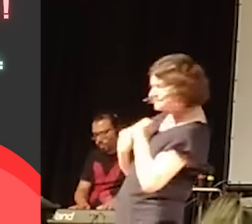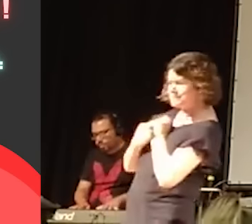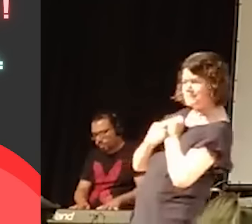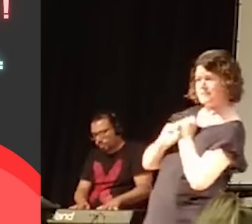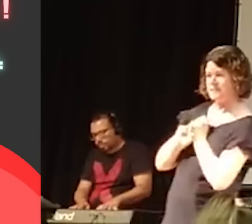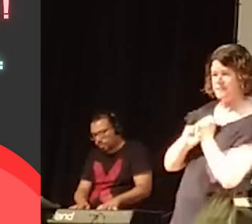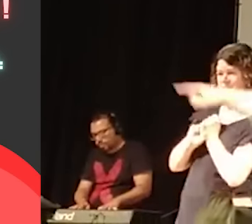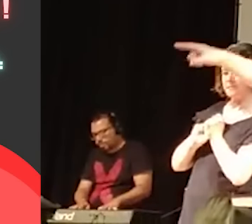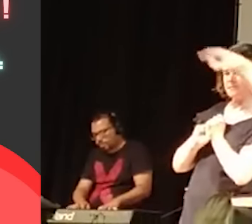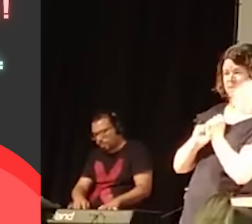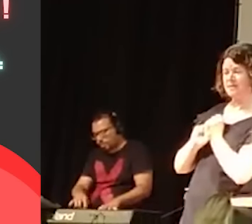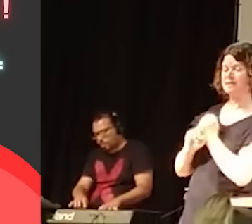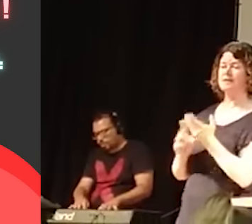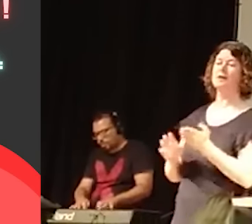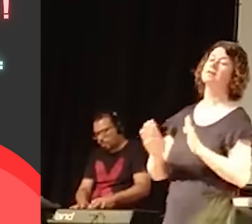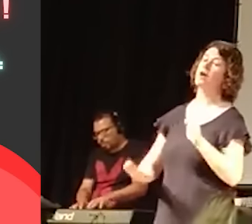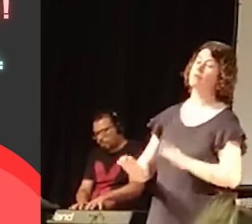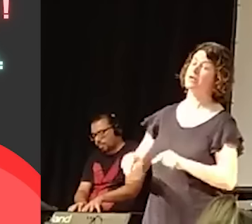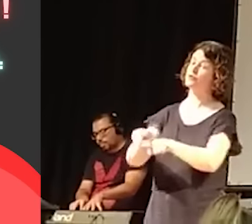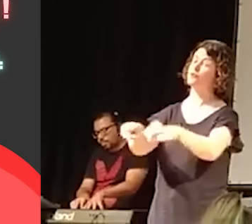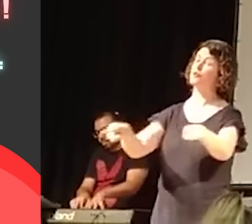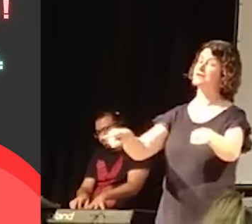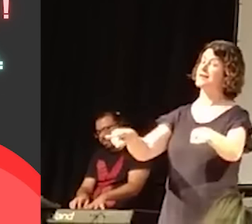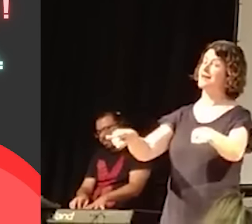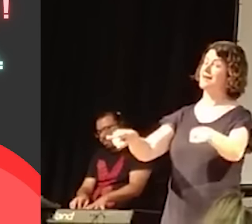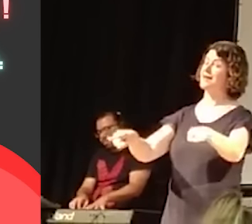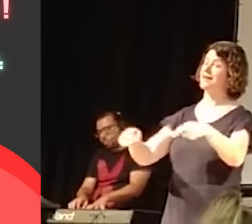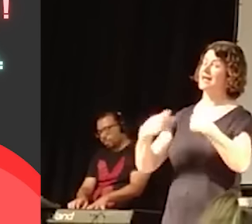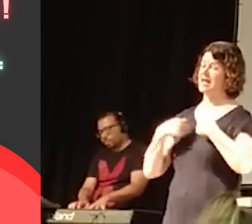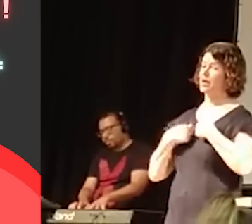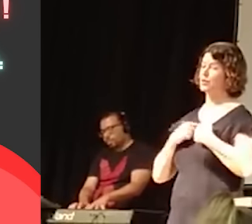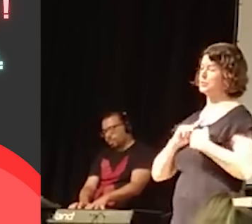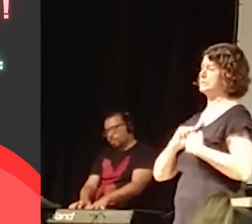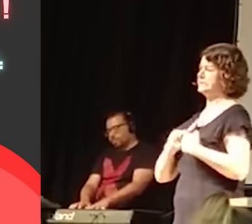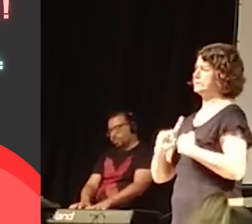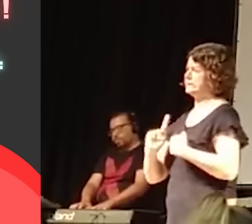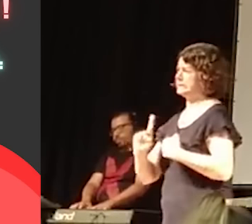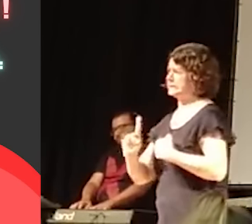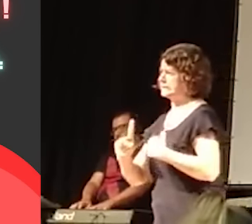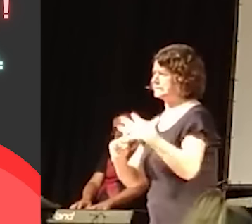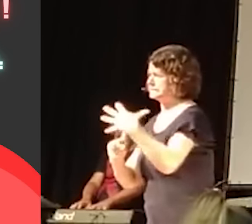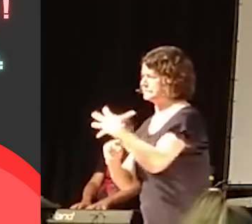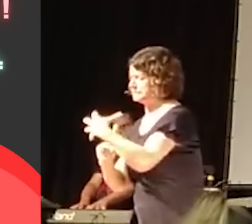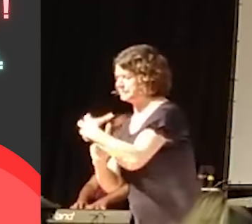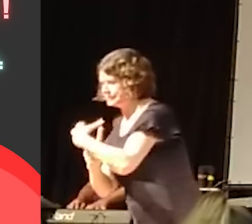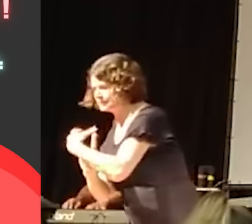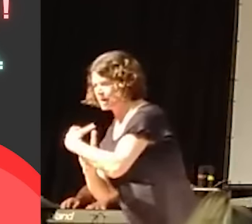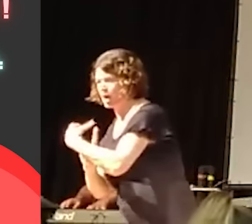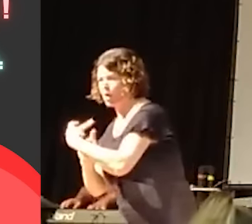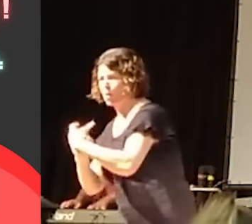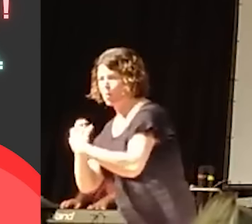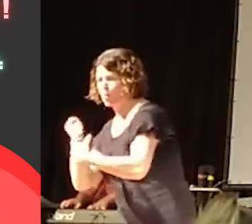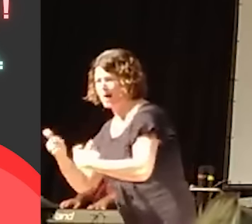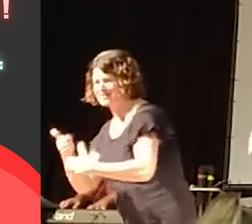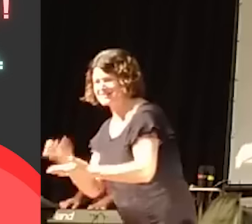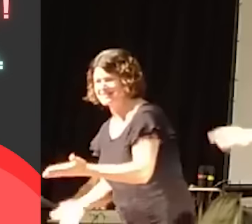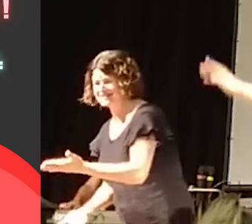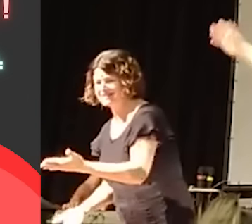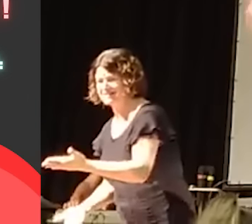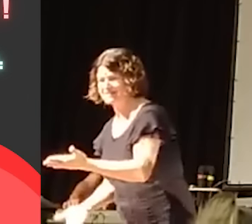você foi você que foi capturado se você quer o milagre hoje Dizer deus eu quero ser